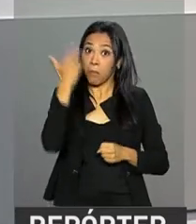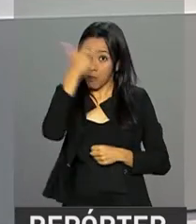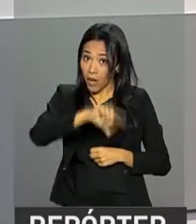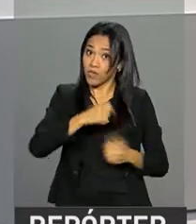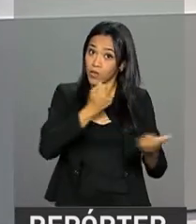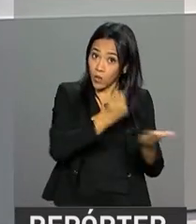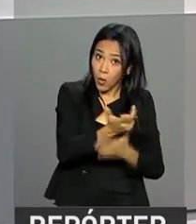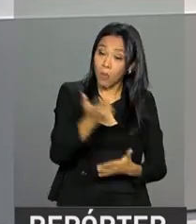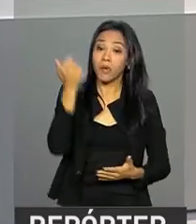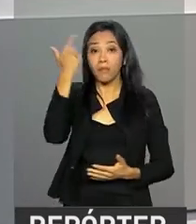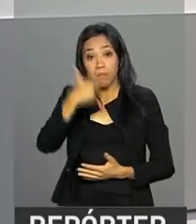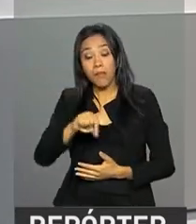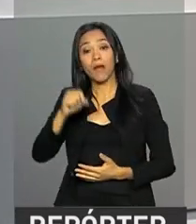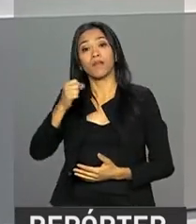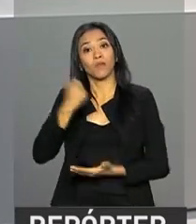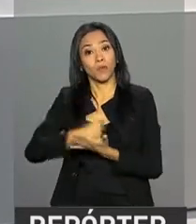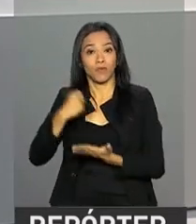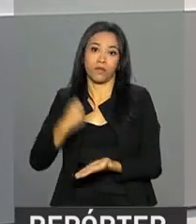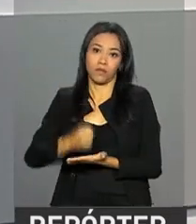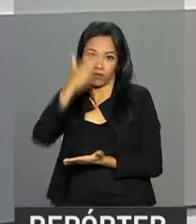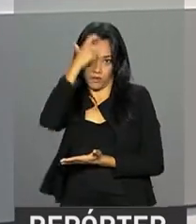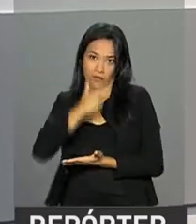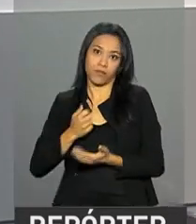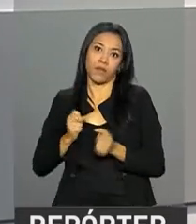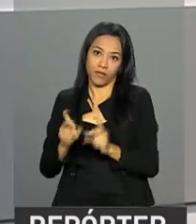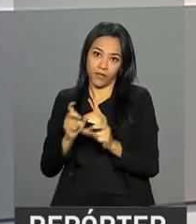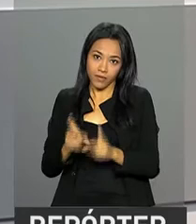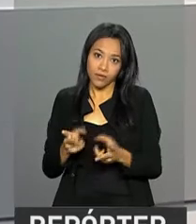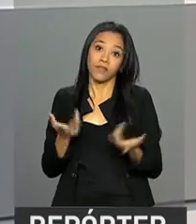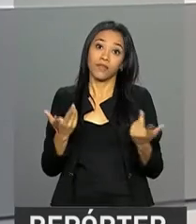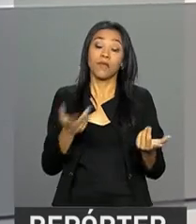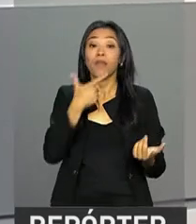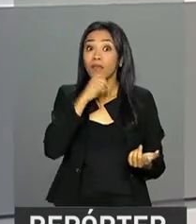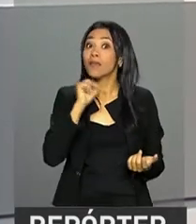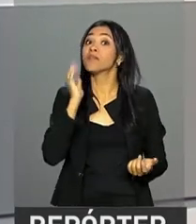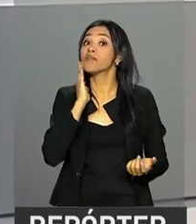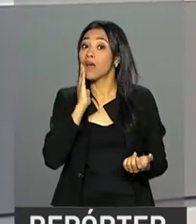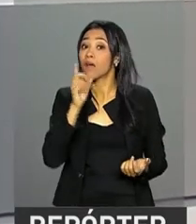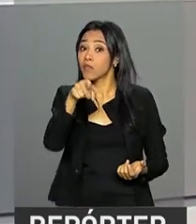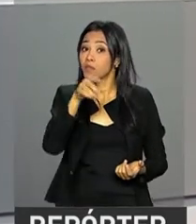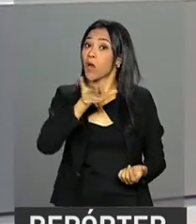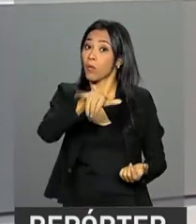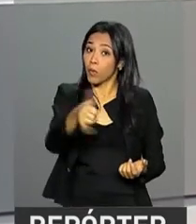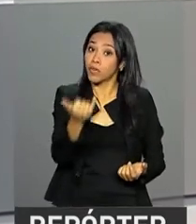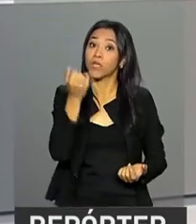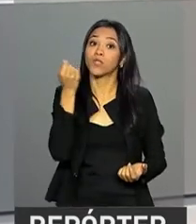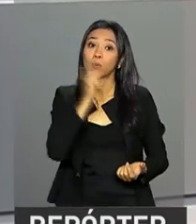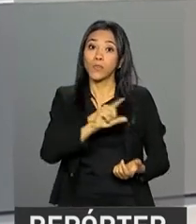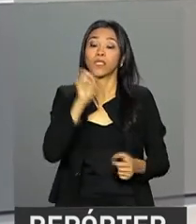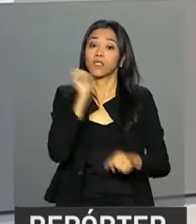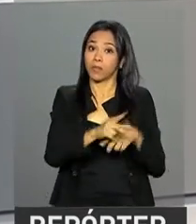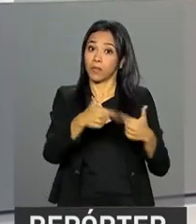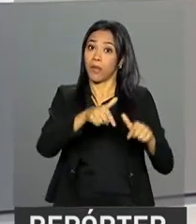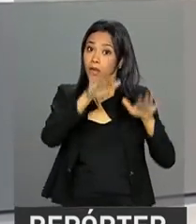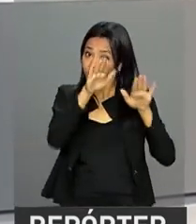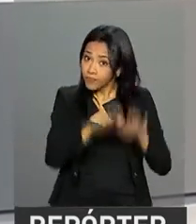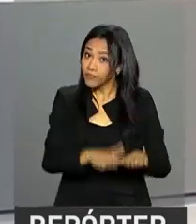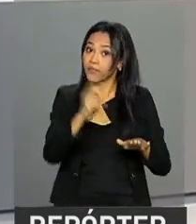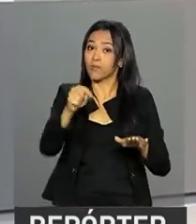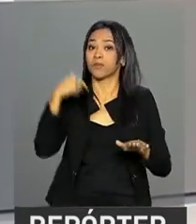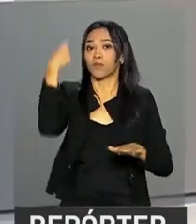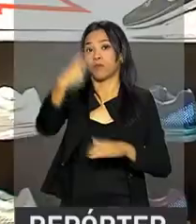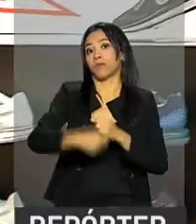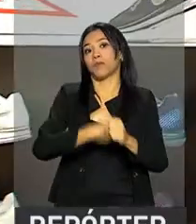e mais vendedores e dá chance como temporário quem sabe pode surgir a oportunidade de conseguir um emprego fixo para o ano que